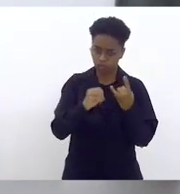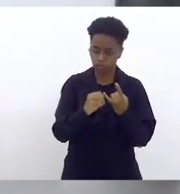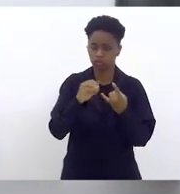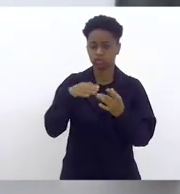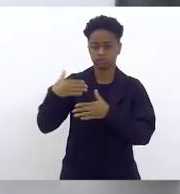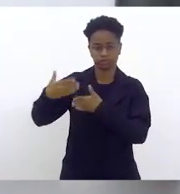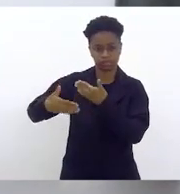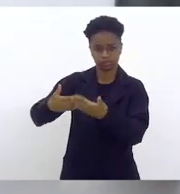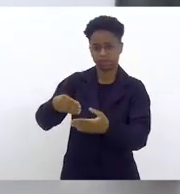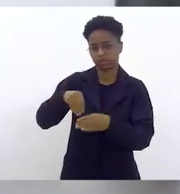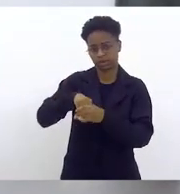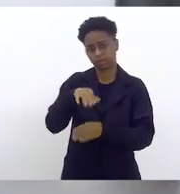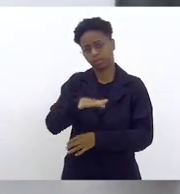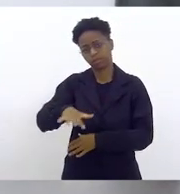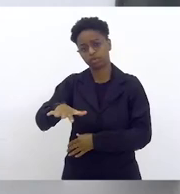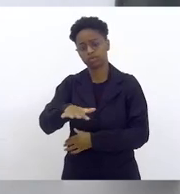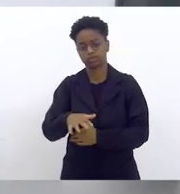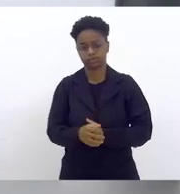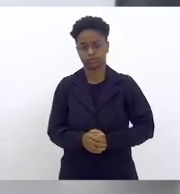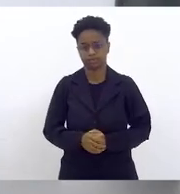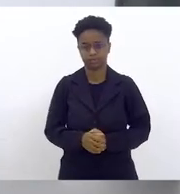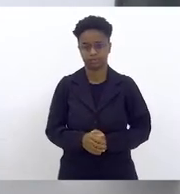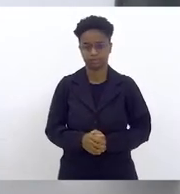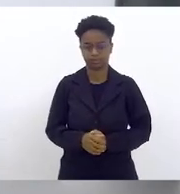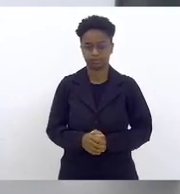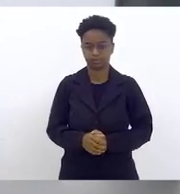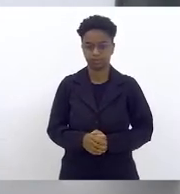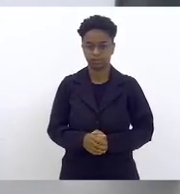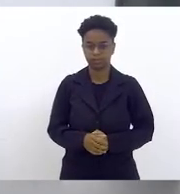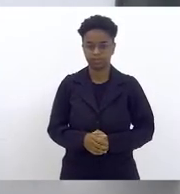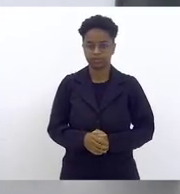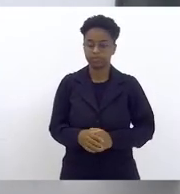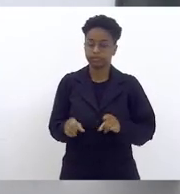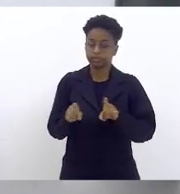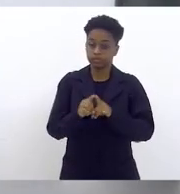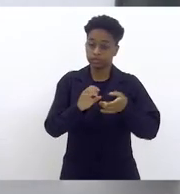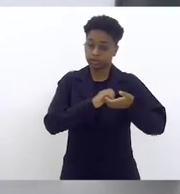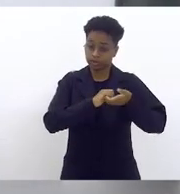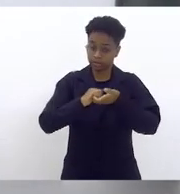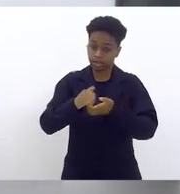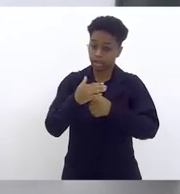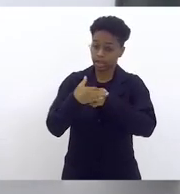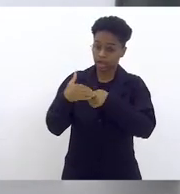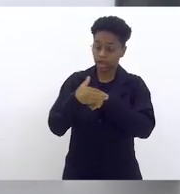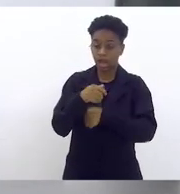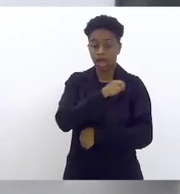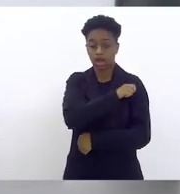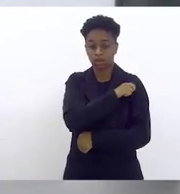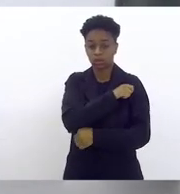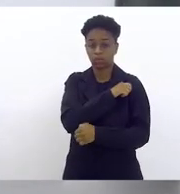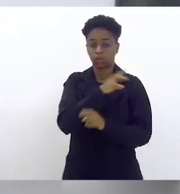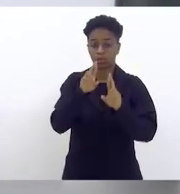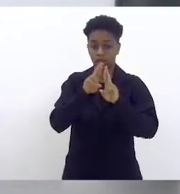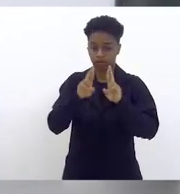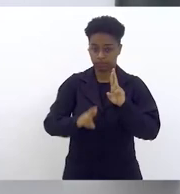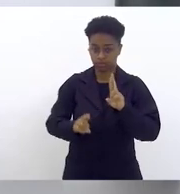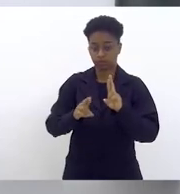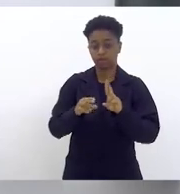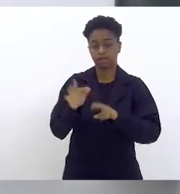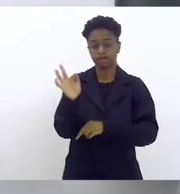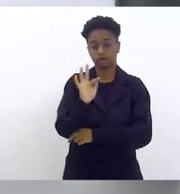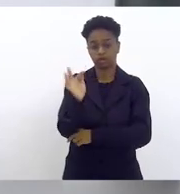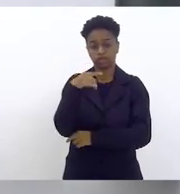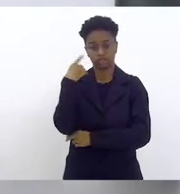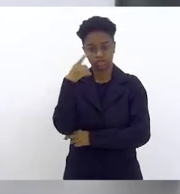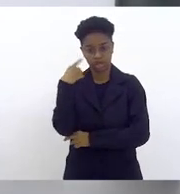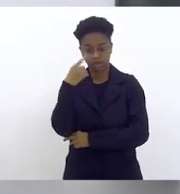todo esse em toda essa questão e fazer aqui uma saudação carinhosa aos alunos da UFRJ da faculdade de